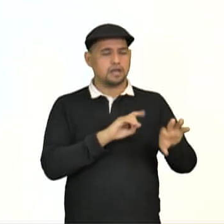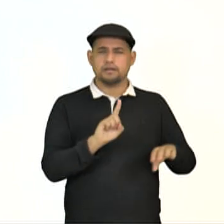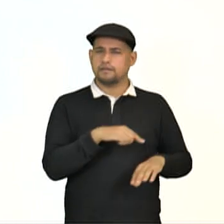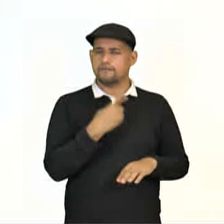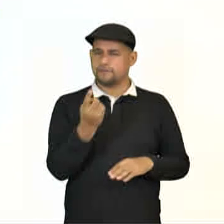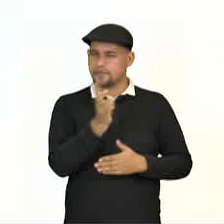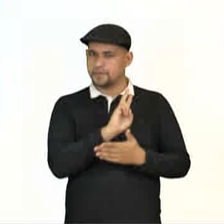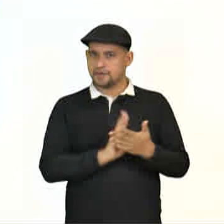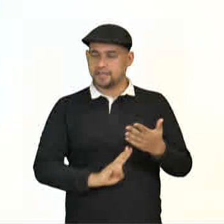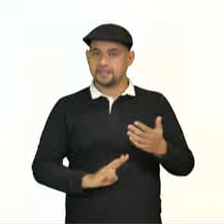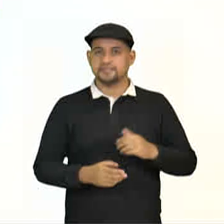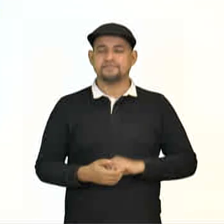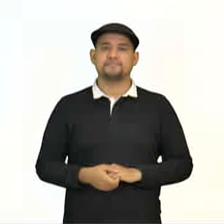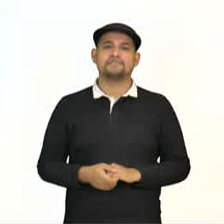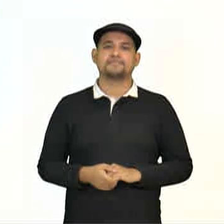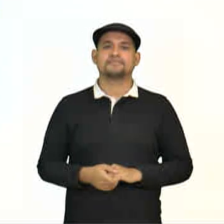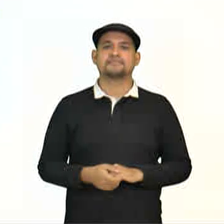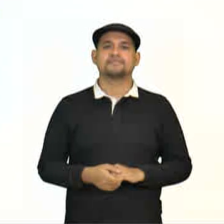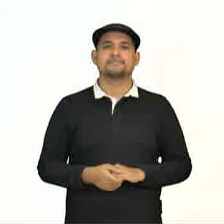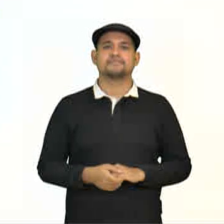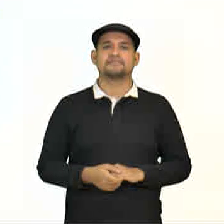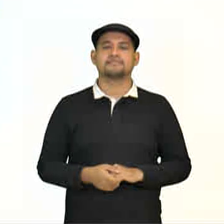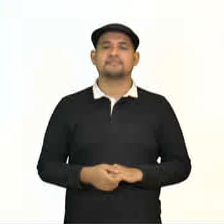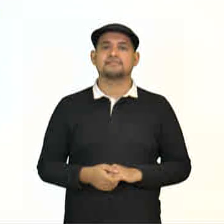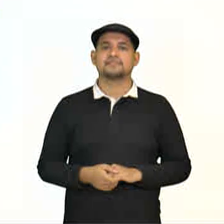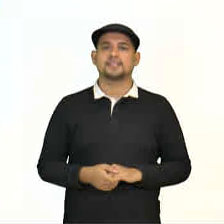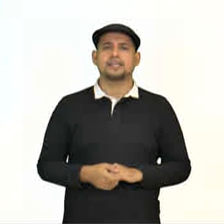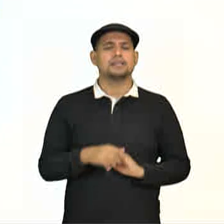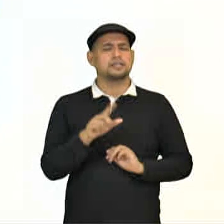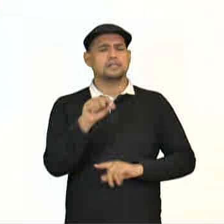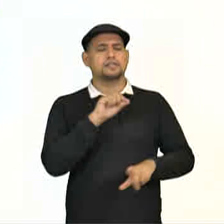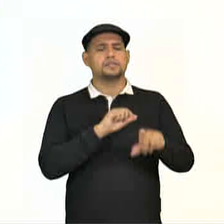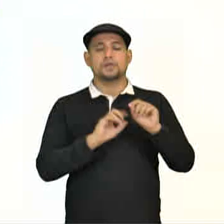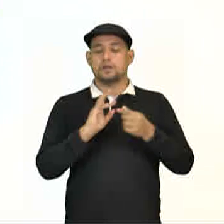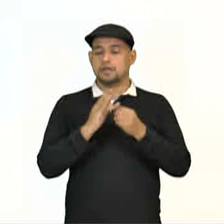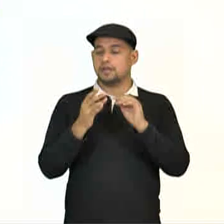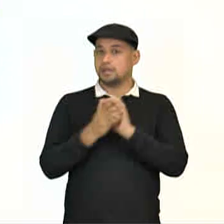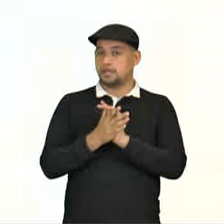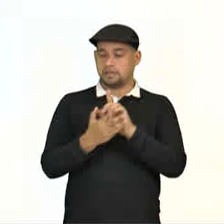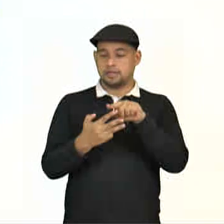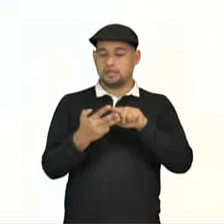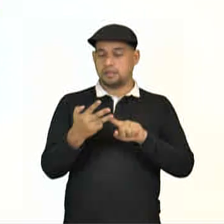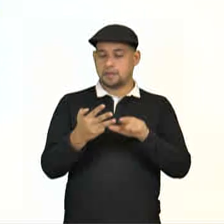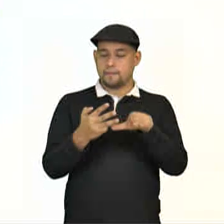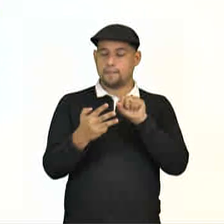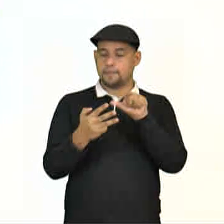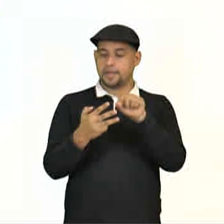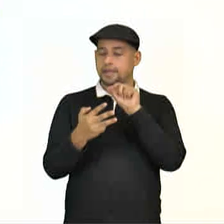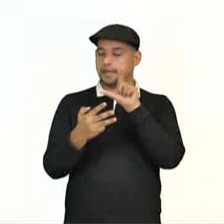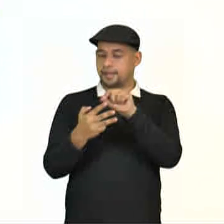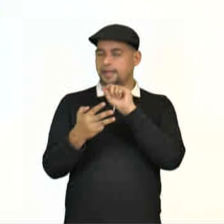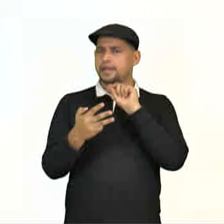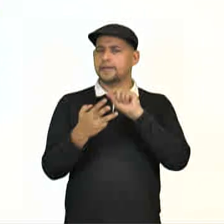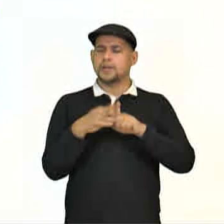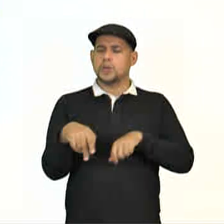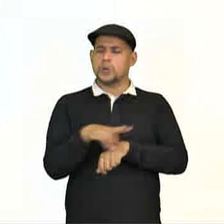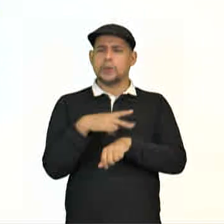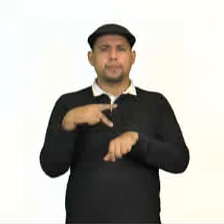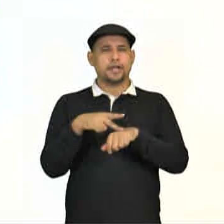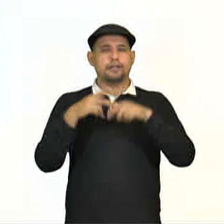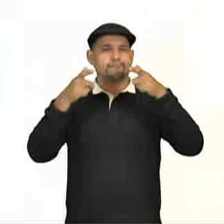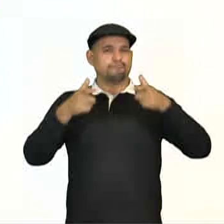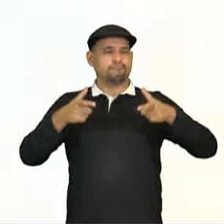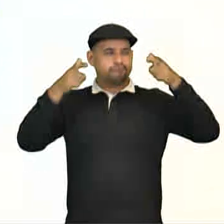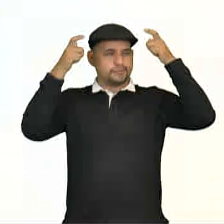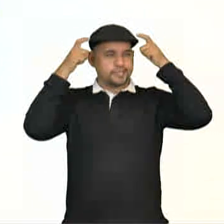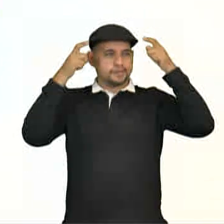uma lenda? O adivinho escolhe sua esposa entre 3 pretendentes. No país dos príncipes